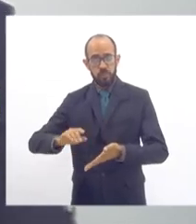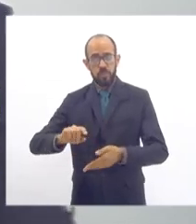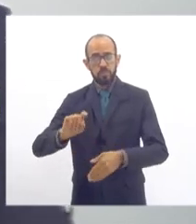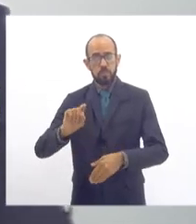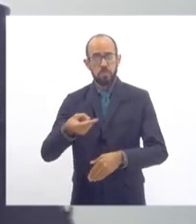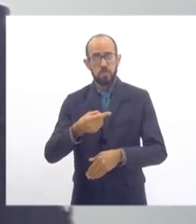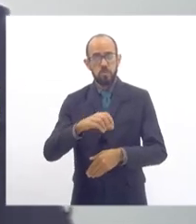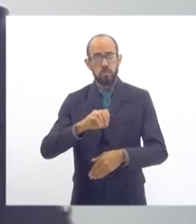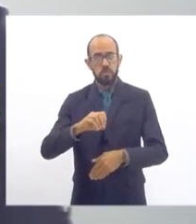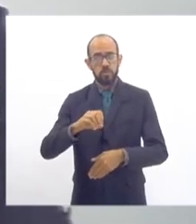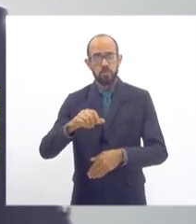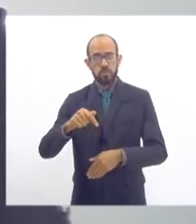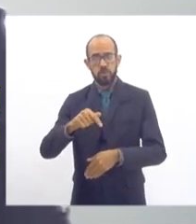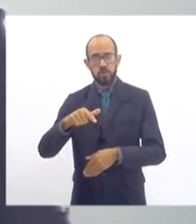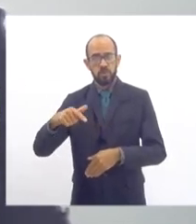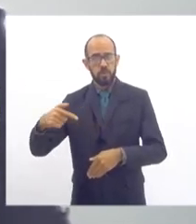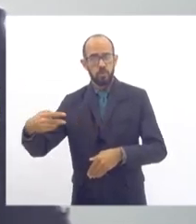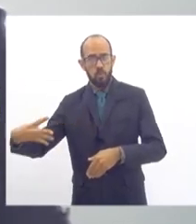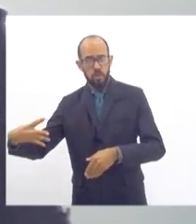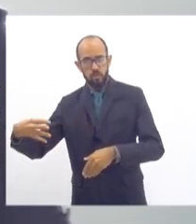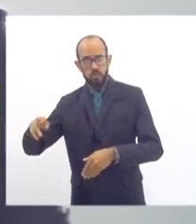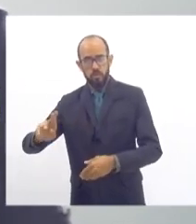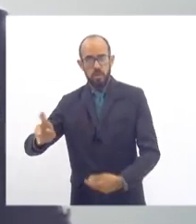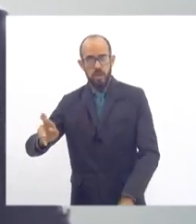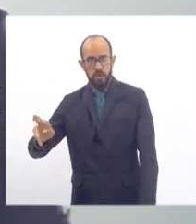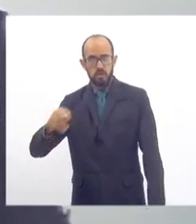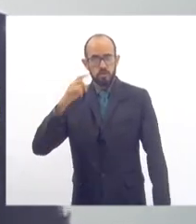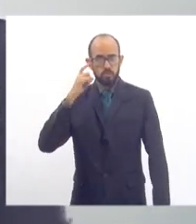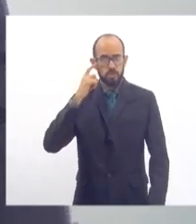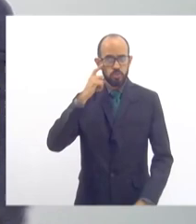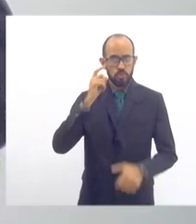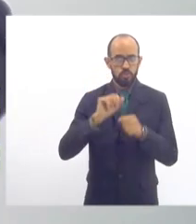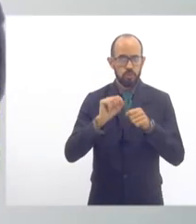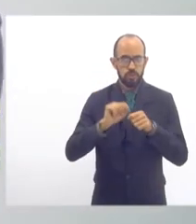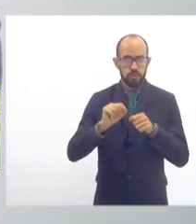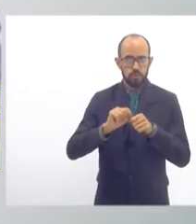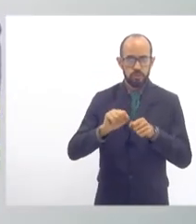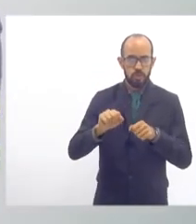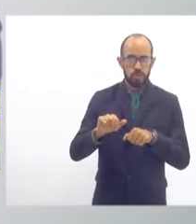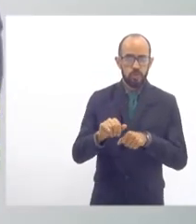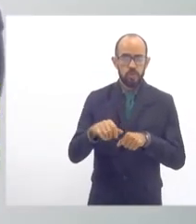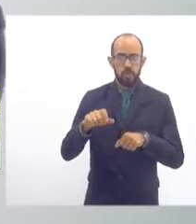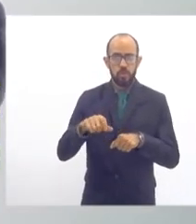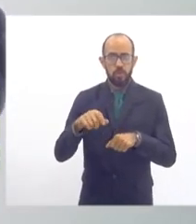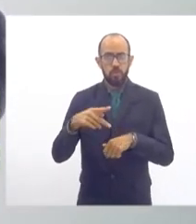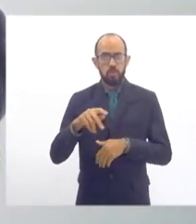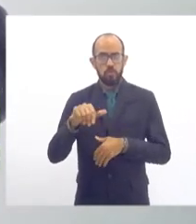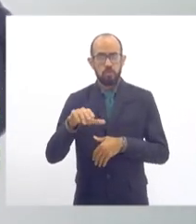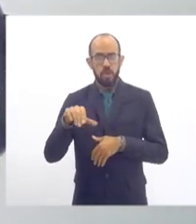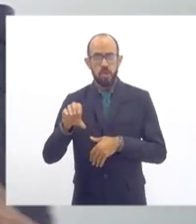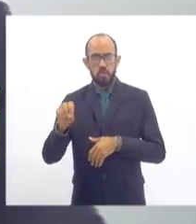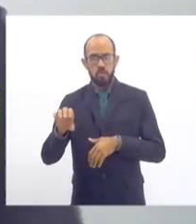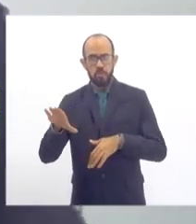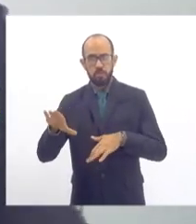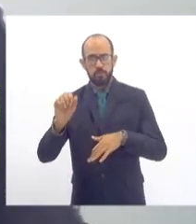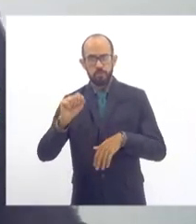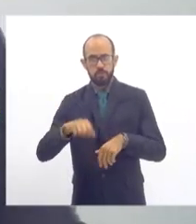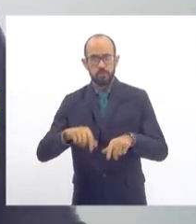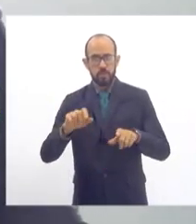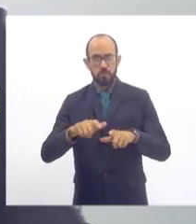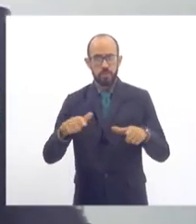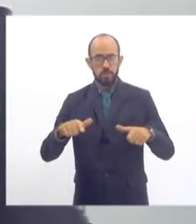1.074,00. Ventilou-se a ideia de se fazer um plano, e na época a gestão falou assim, mas os servidores não estão muito simpáticos ao plano, e a